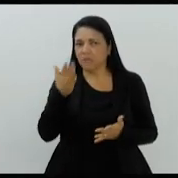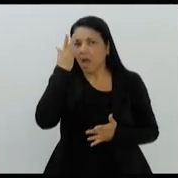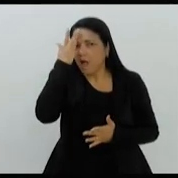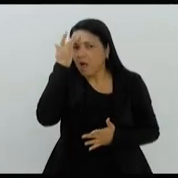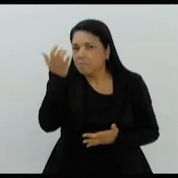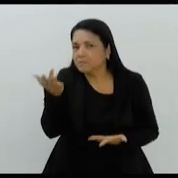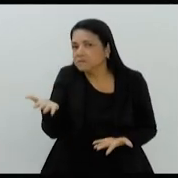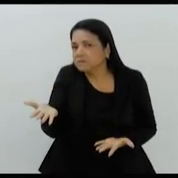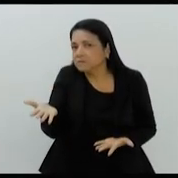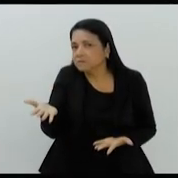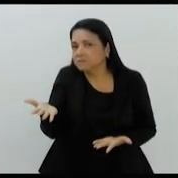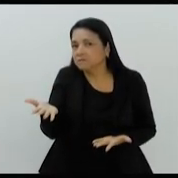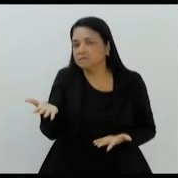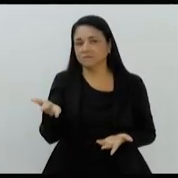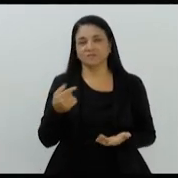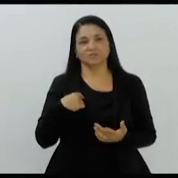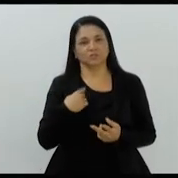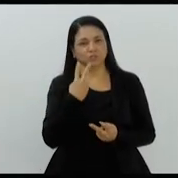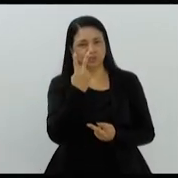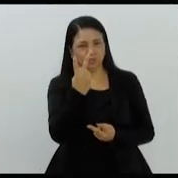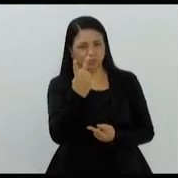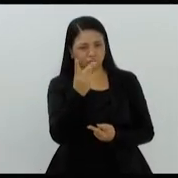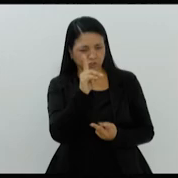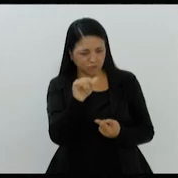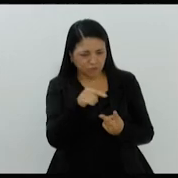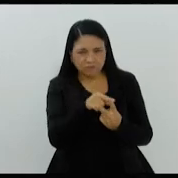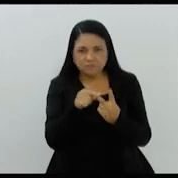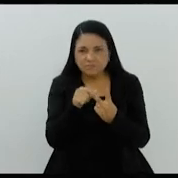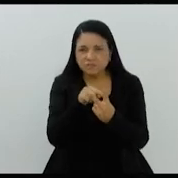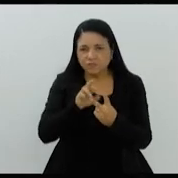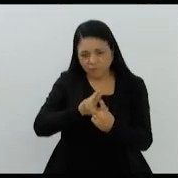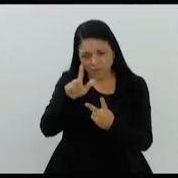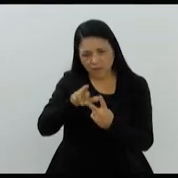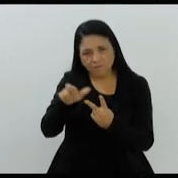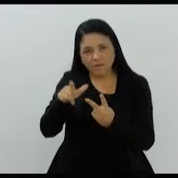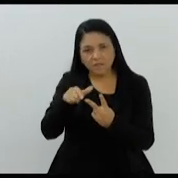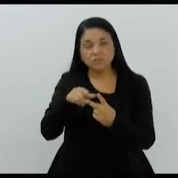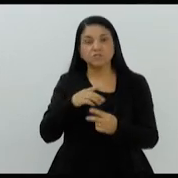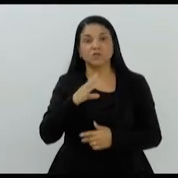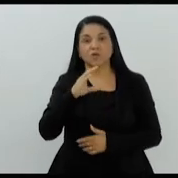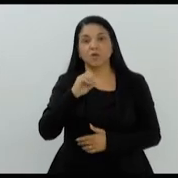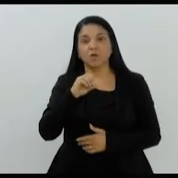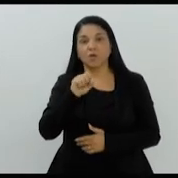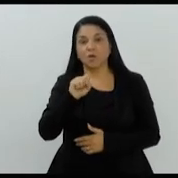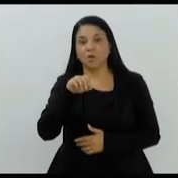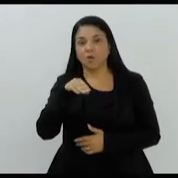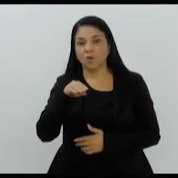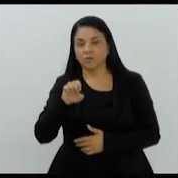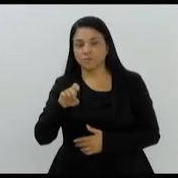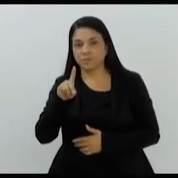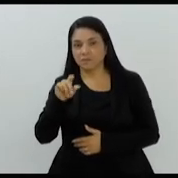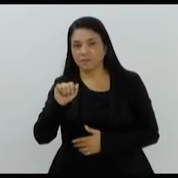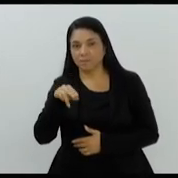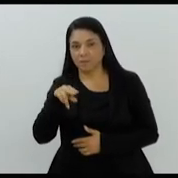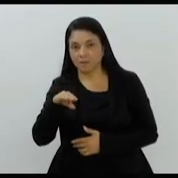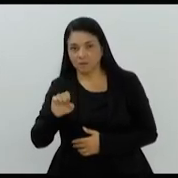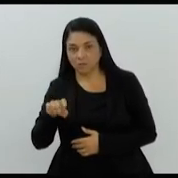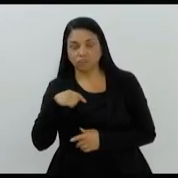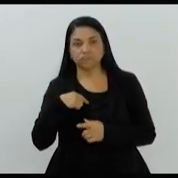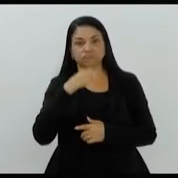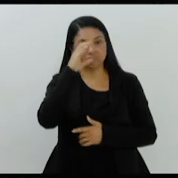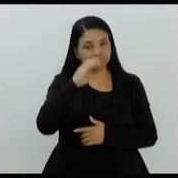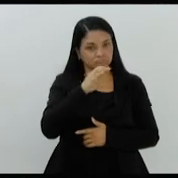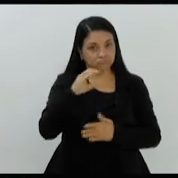Então você passou a ter duas datas. Cosme e Damião, da Igreja Católica Apostólica Romana, dia